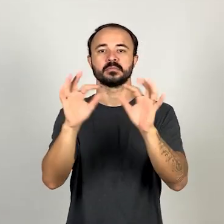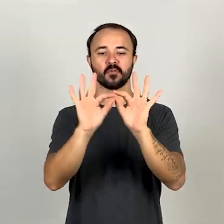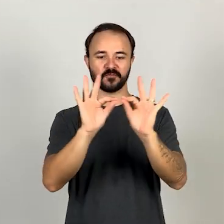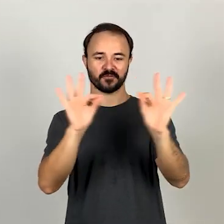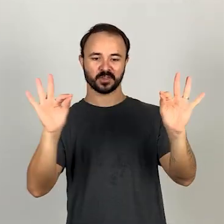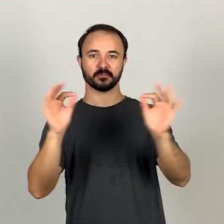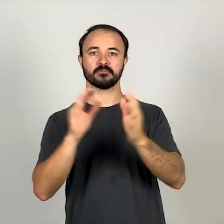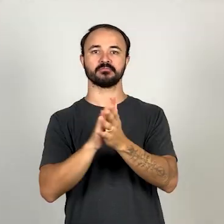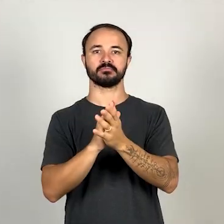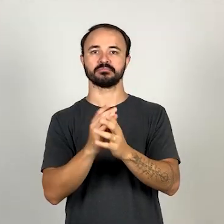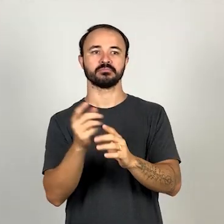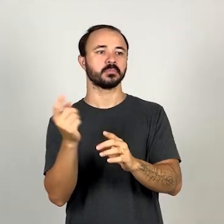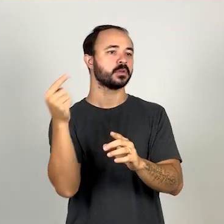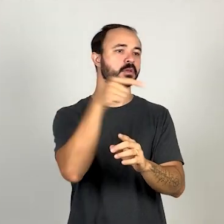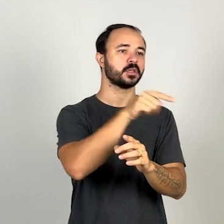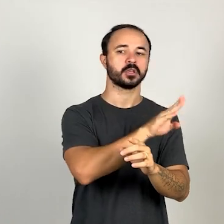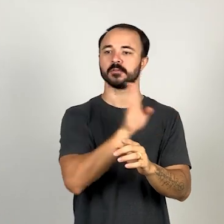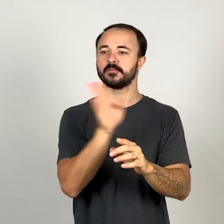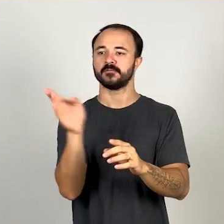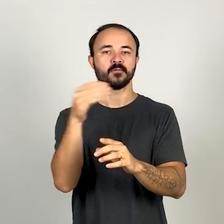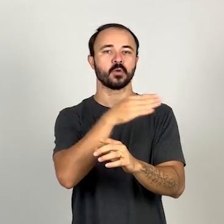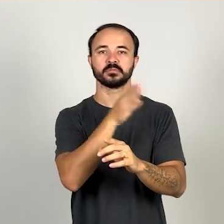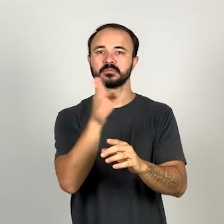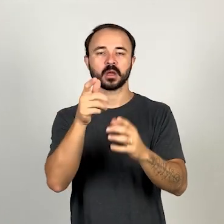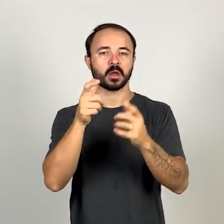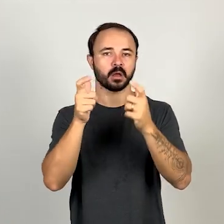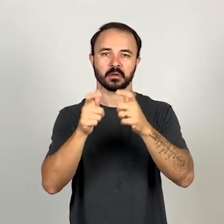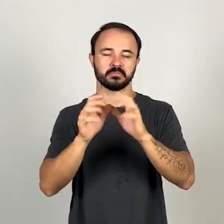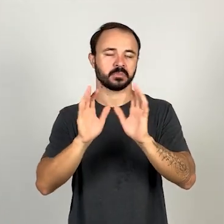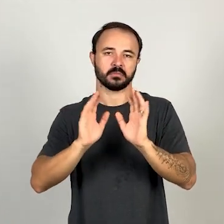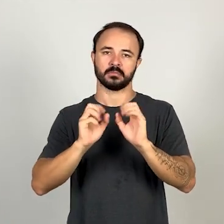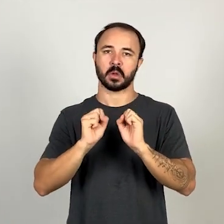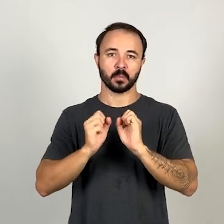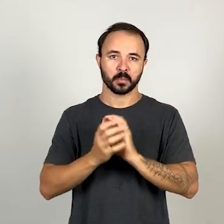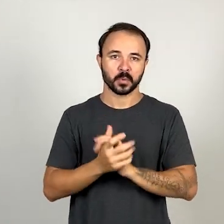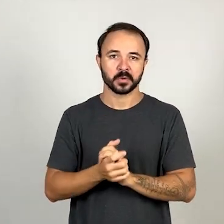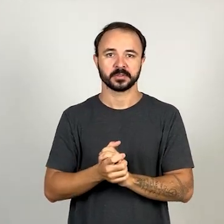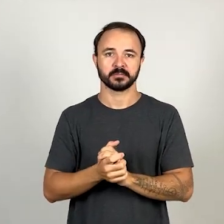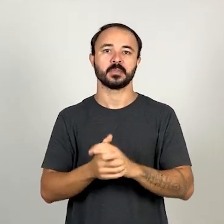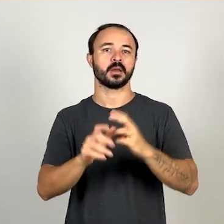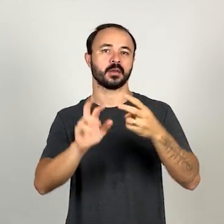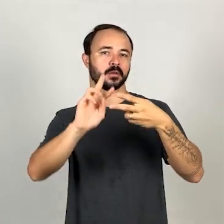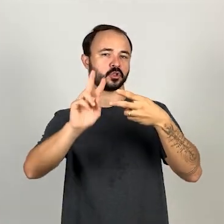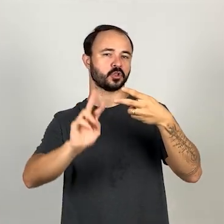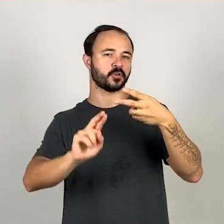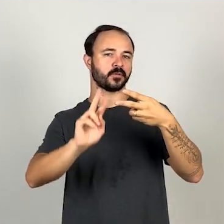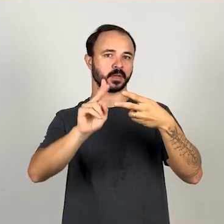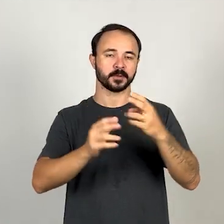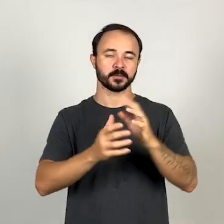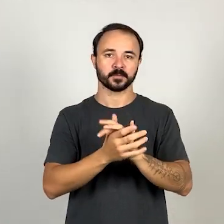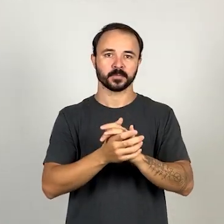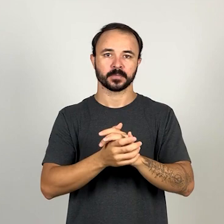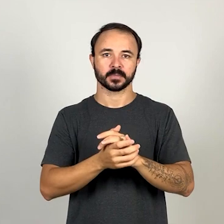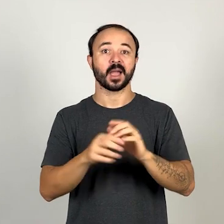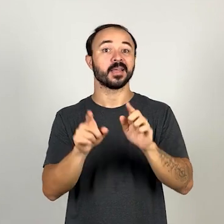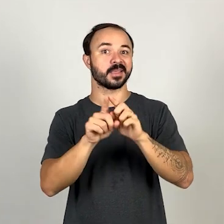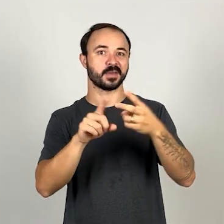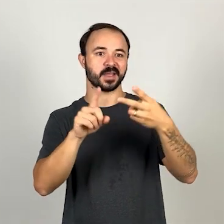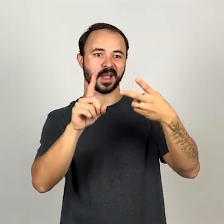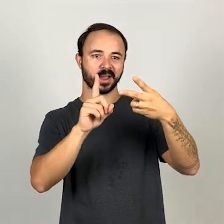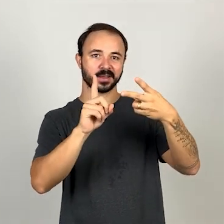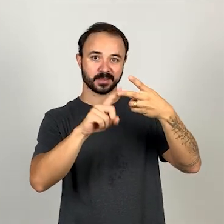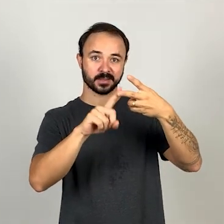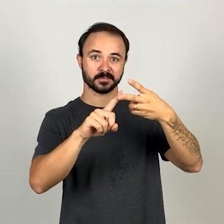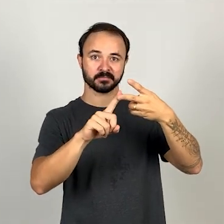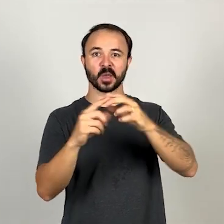determinado ponto e voltar para a fonte, numa velocidade muito alta. É inclusive a forma que as cidades, todo